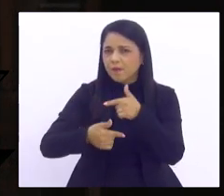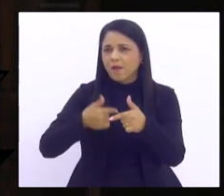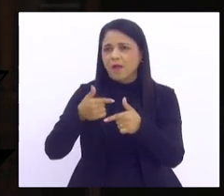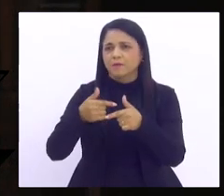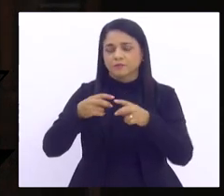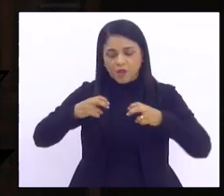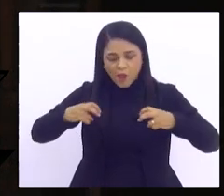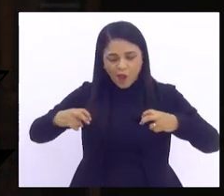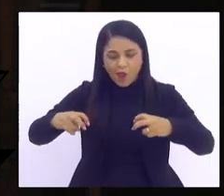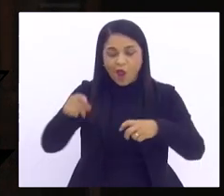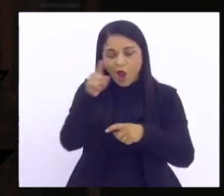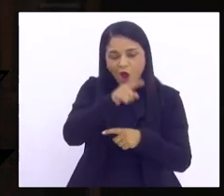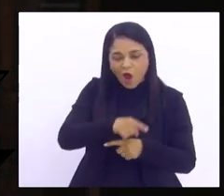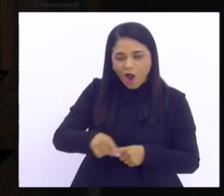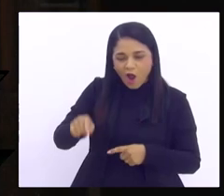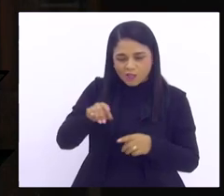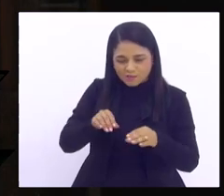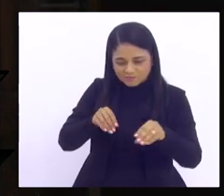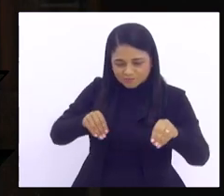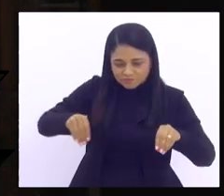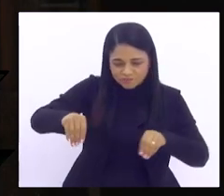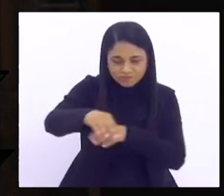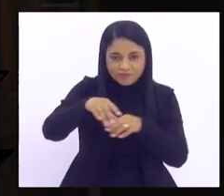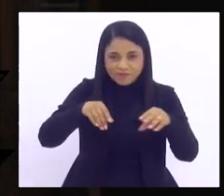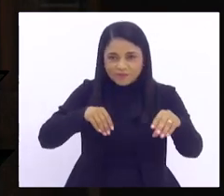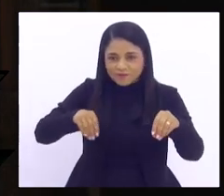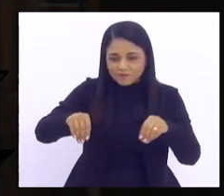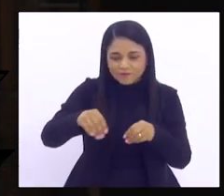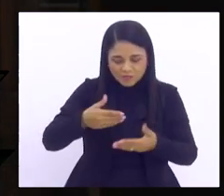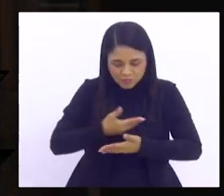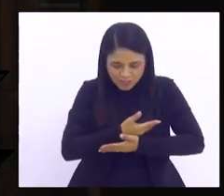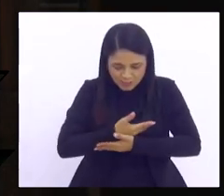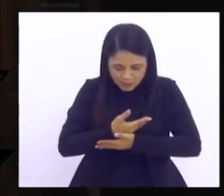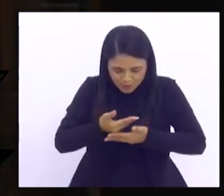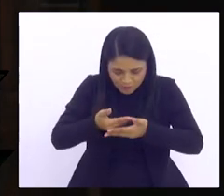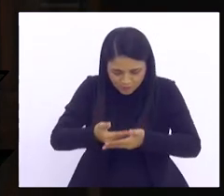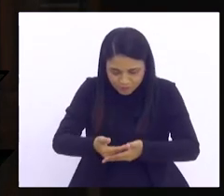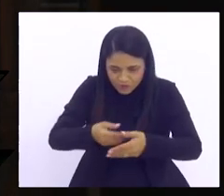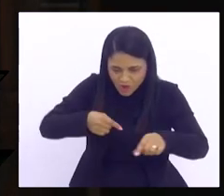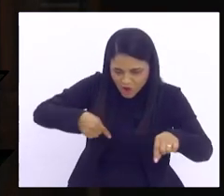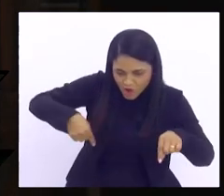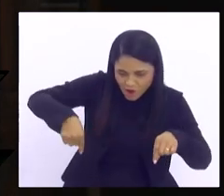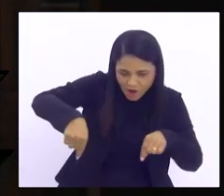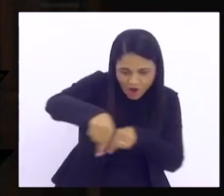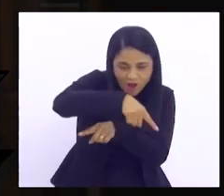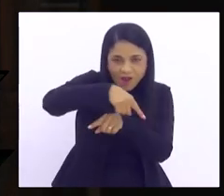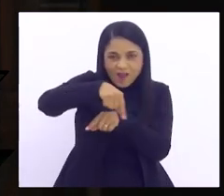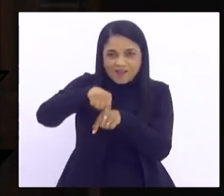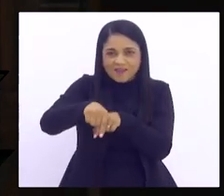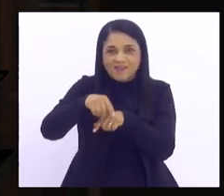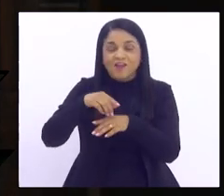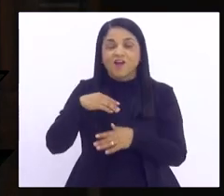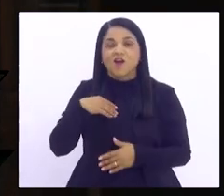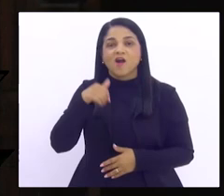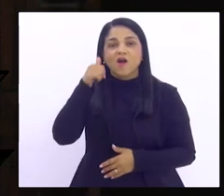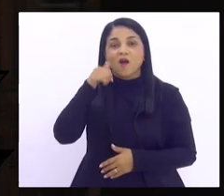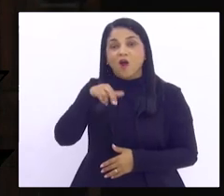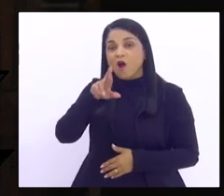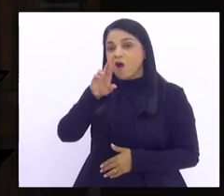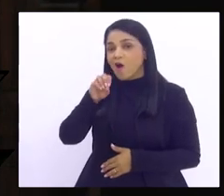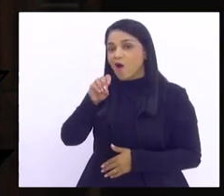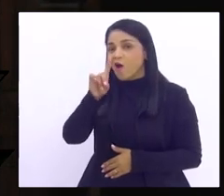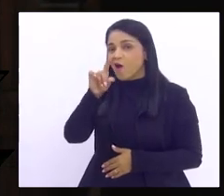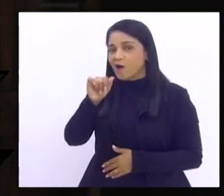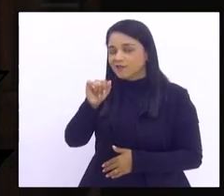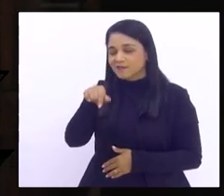dos mosteiros, nasceu uma criança, não pode com ela na roda. A roda é aquela janela. Aí a freira lá dentro roda e